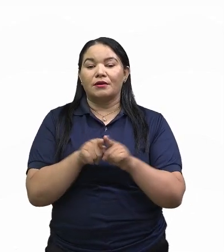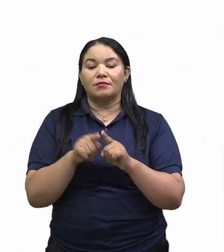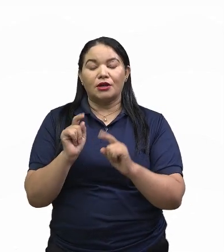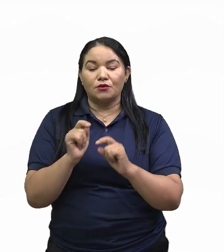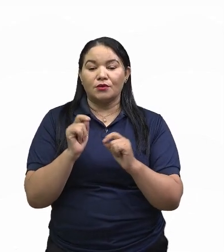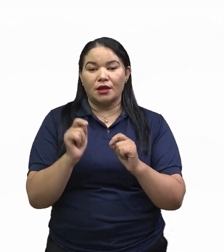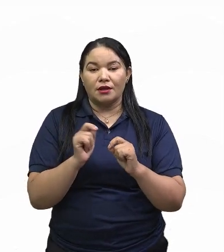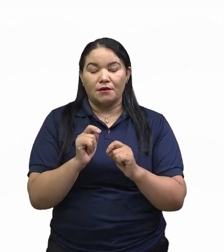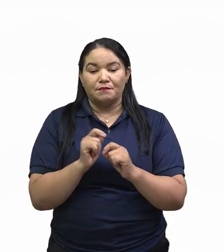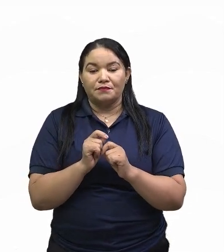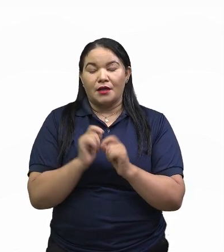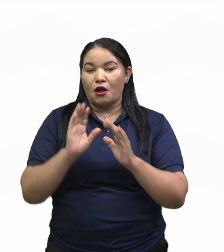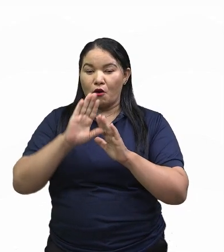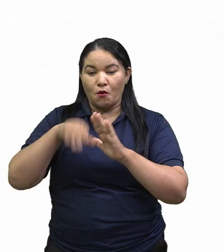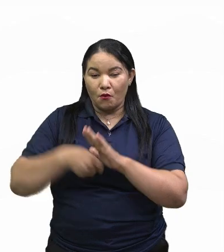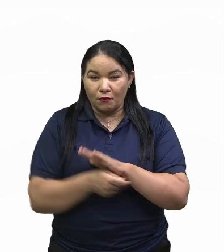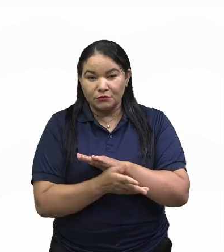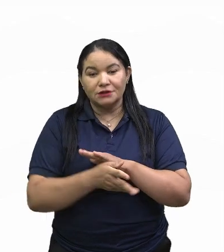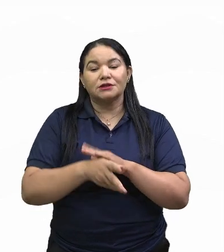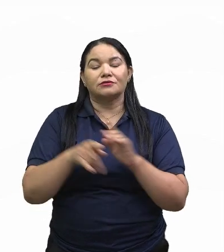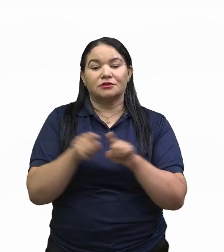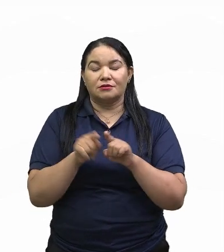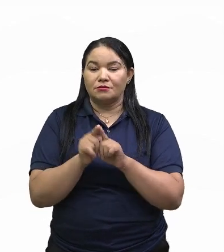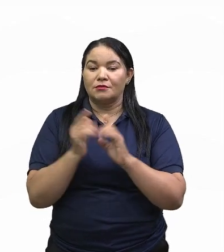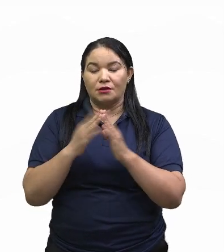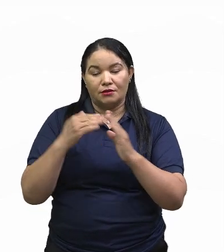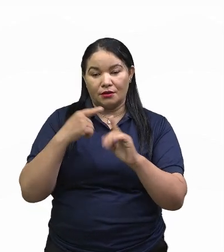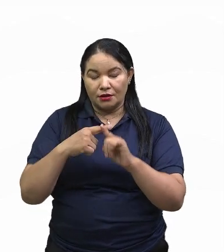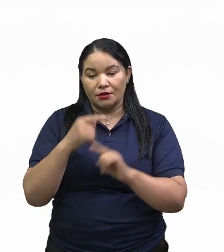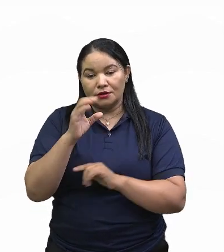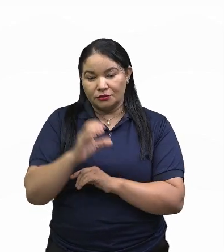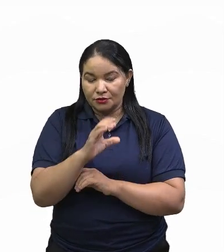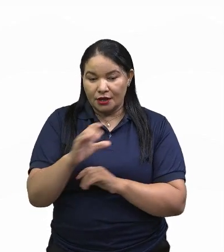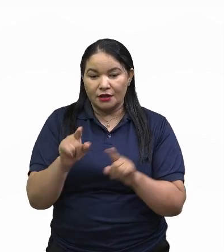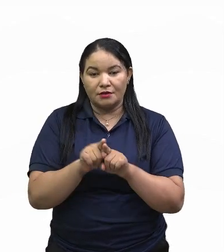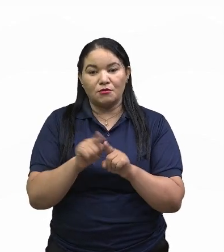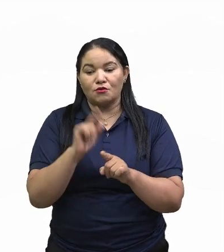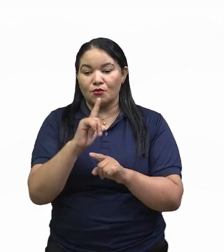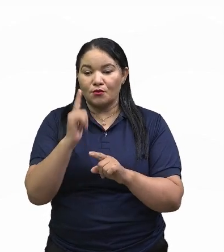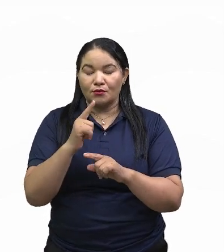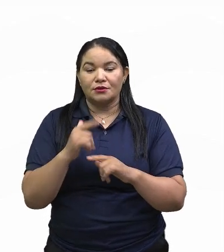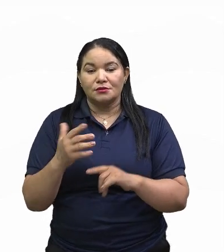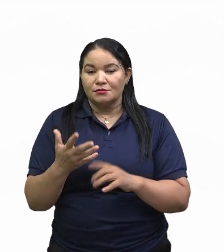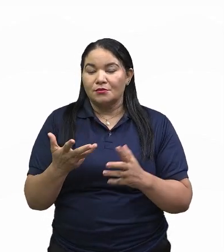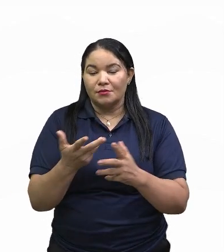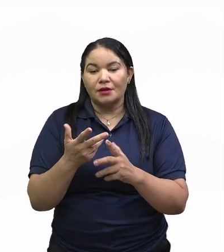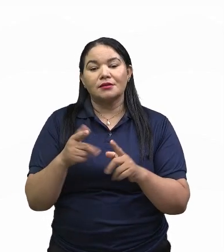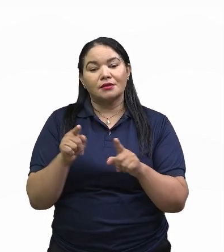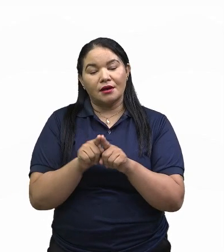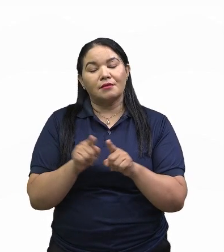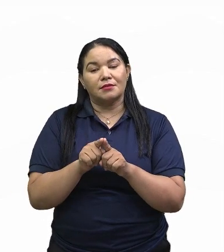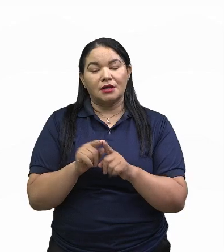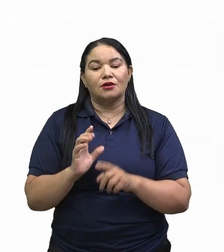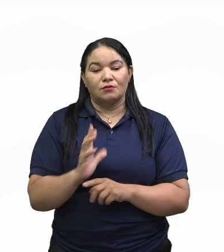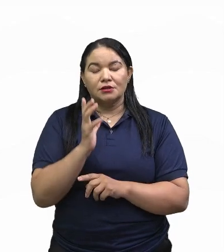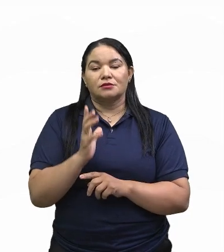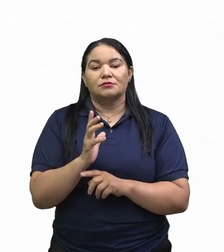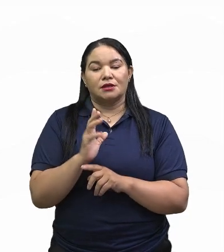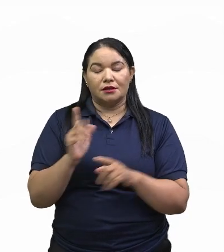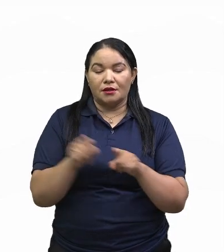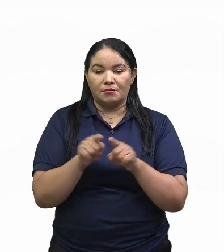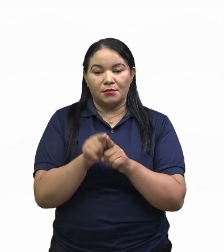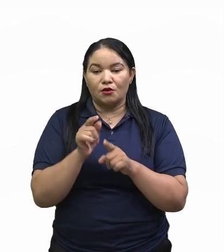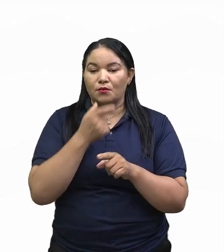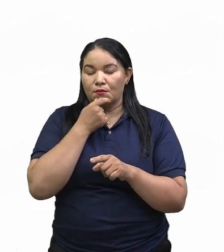a corrupção do clero e diversas outras práticas que ele vai criticar.